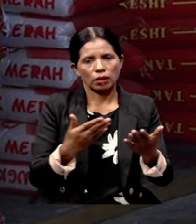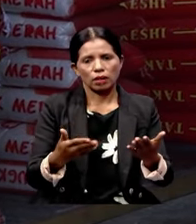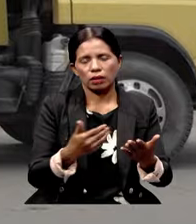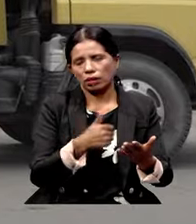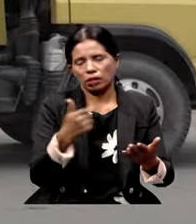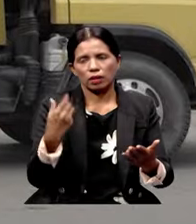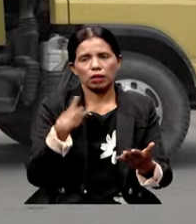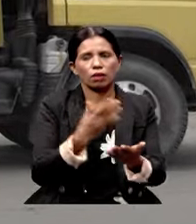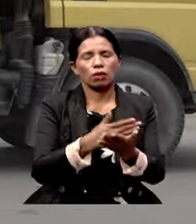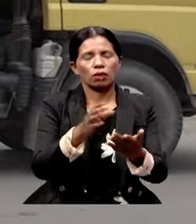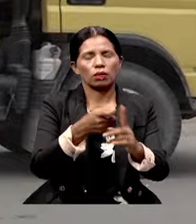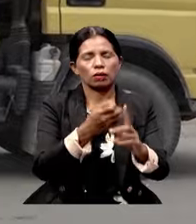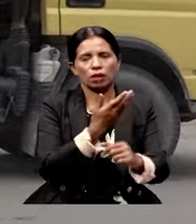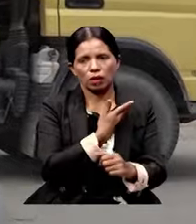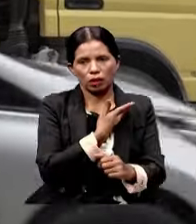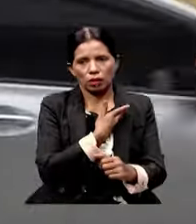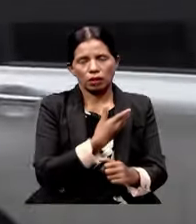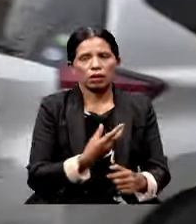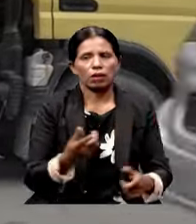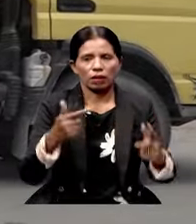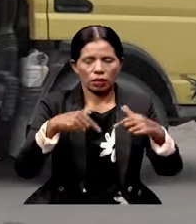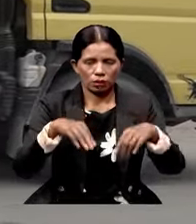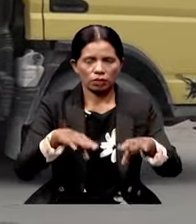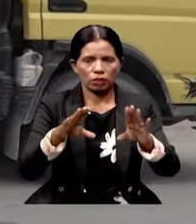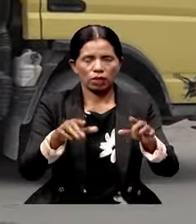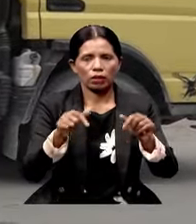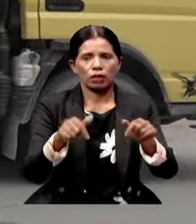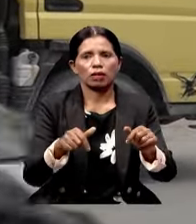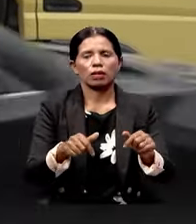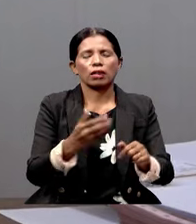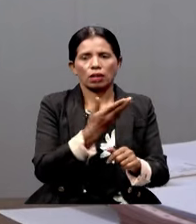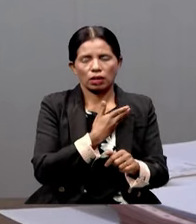Depende da sua sinemba com o caro, quer dizer que a tita fang mãe, ou fori ne